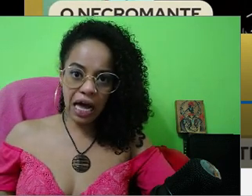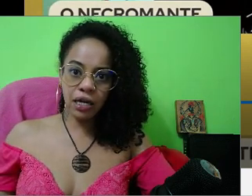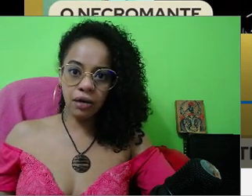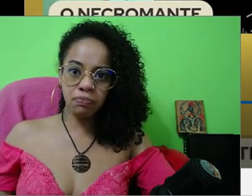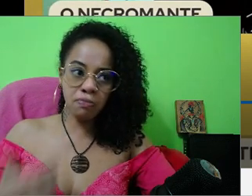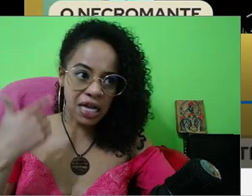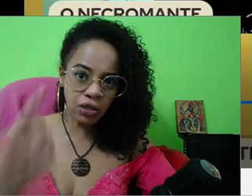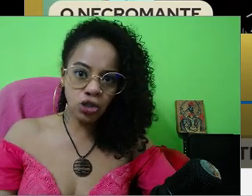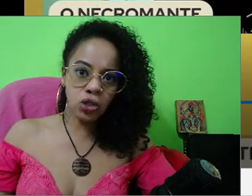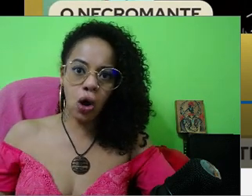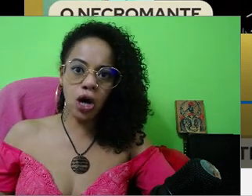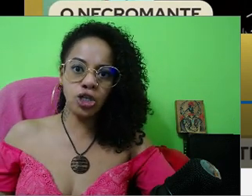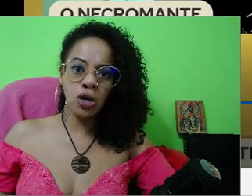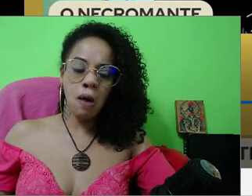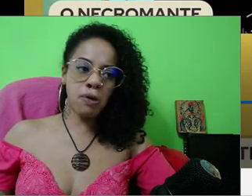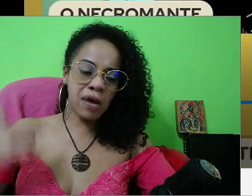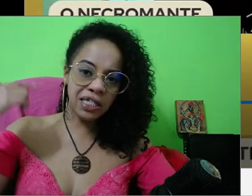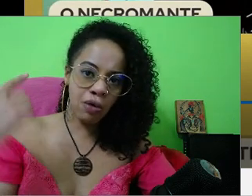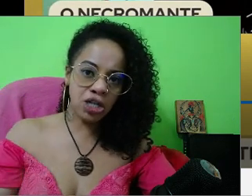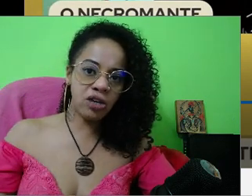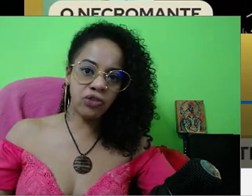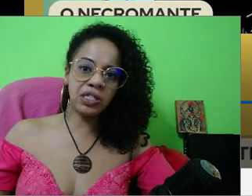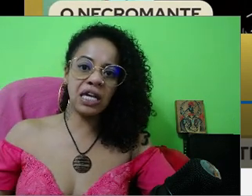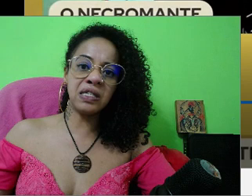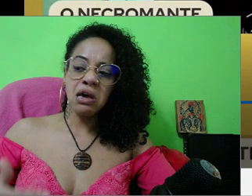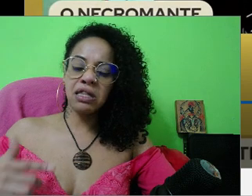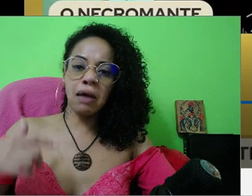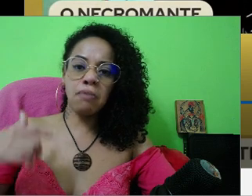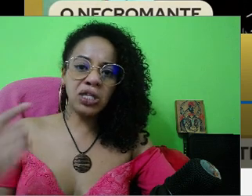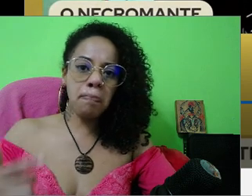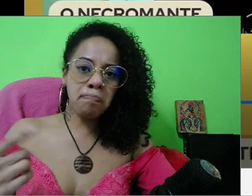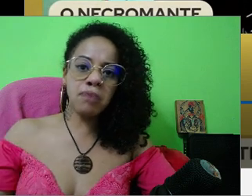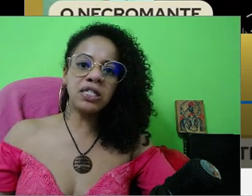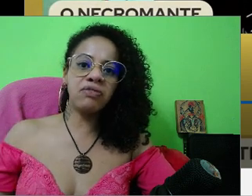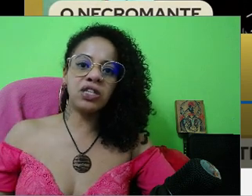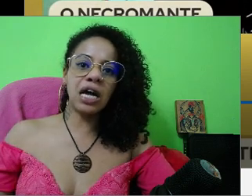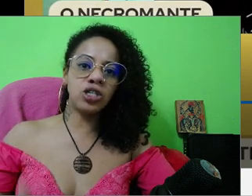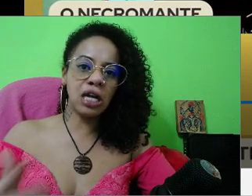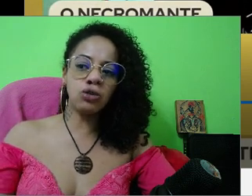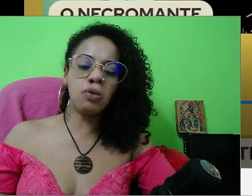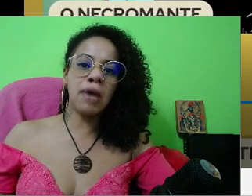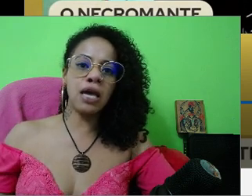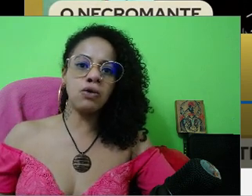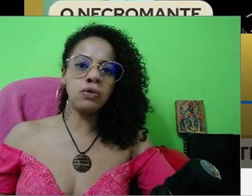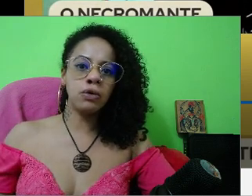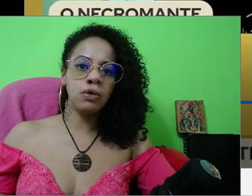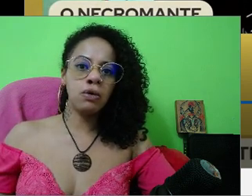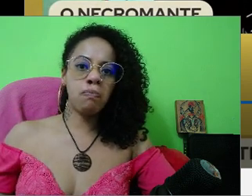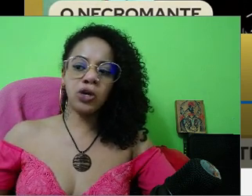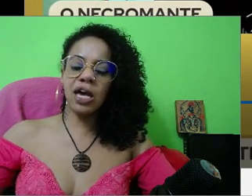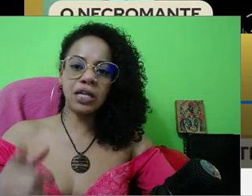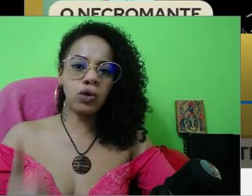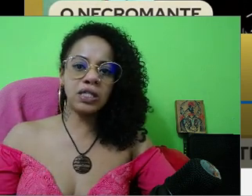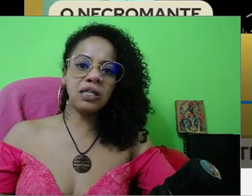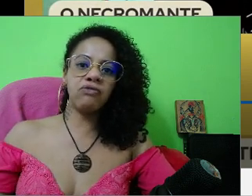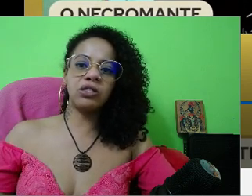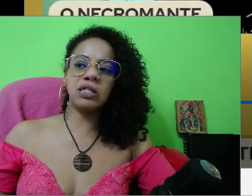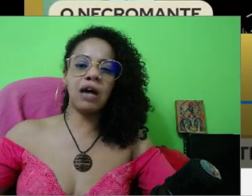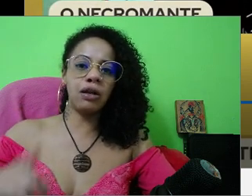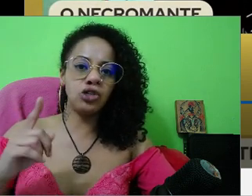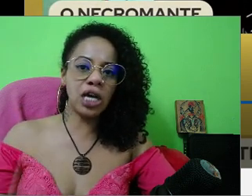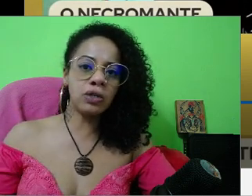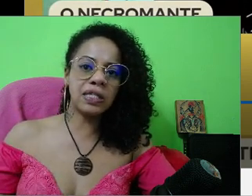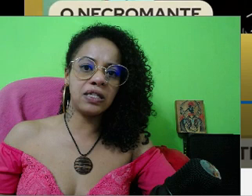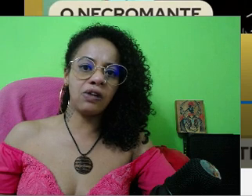saca por mais que eu discorde por mais que eu acho que vocês têm muita permissividade dentro do Meio porque as coisas